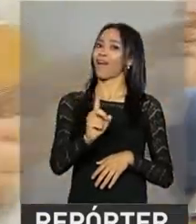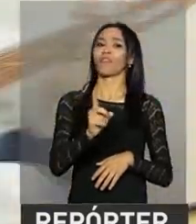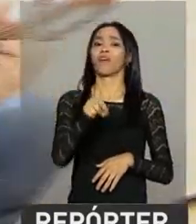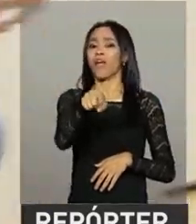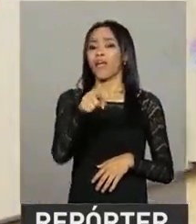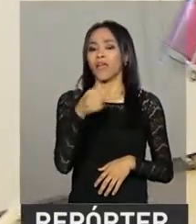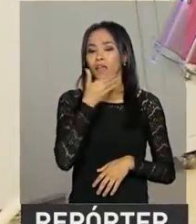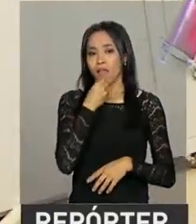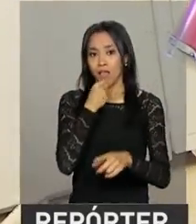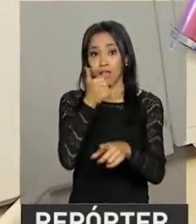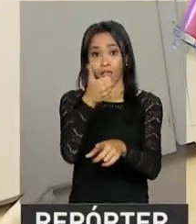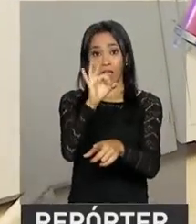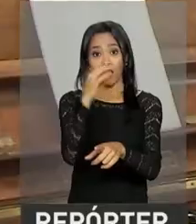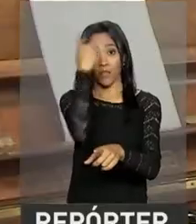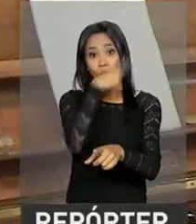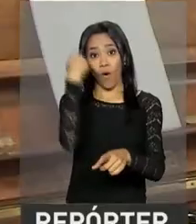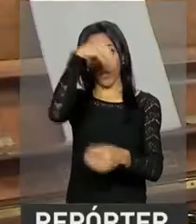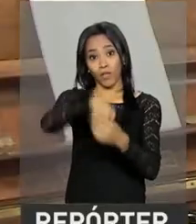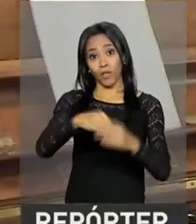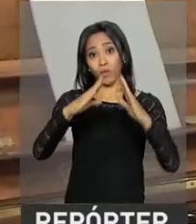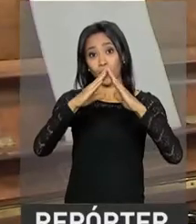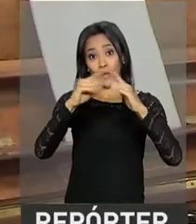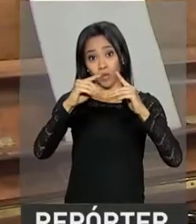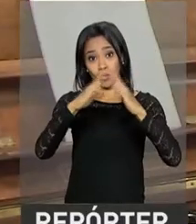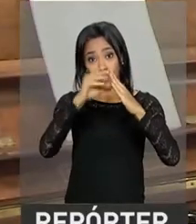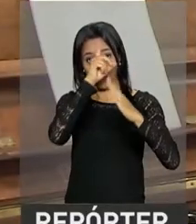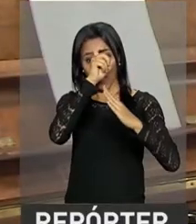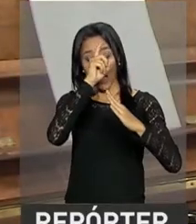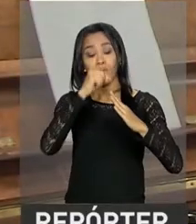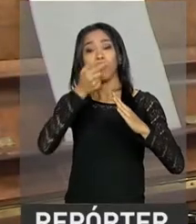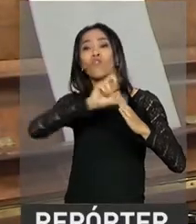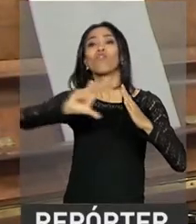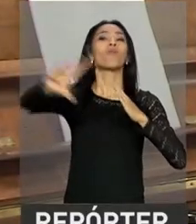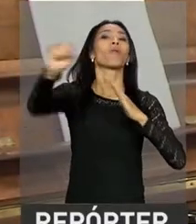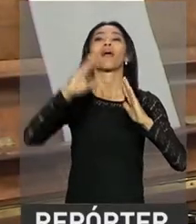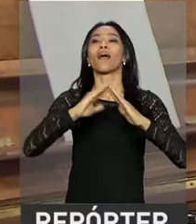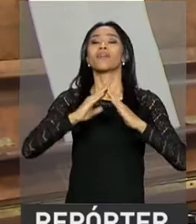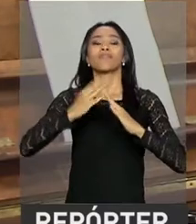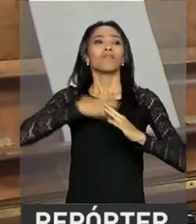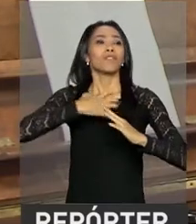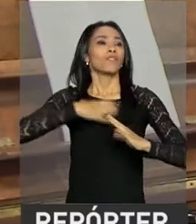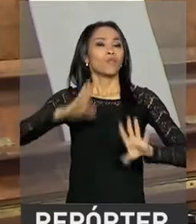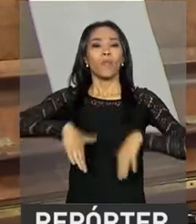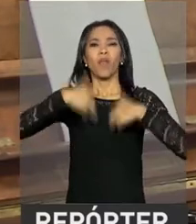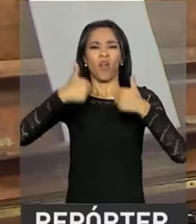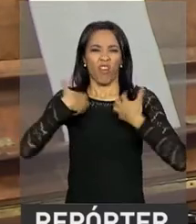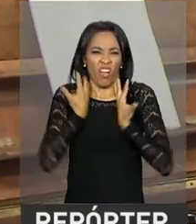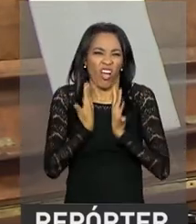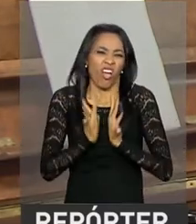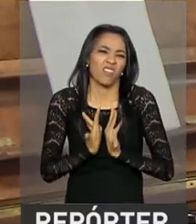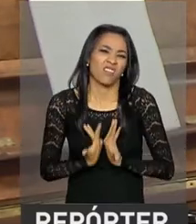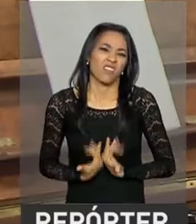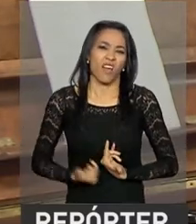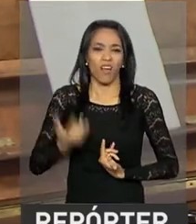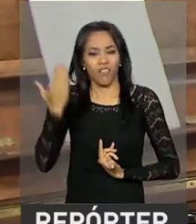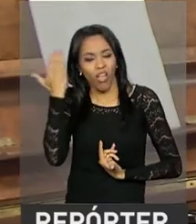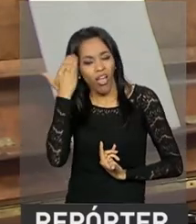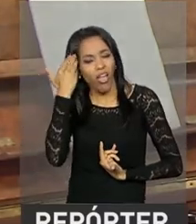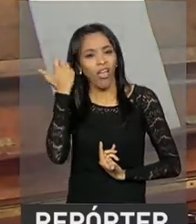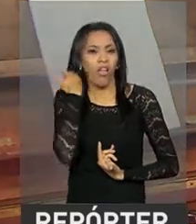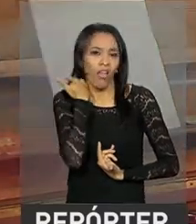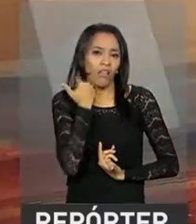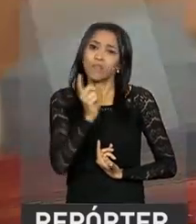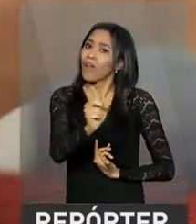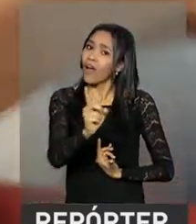no hospital e eu saiu melhor do que eu entrei não é um trabalho que me cansa um trabalho que me me dá